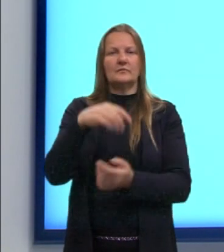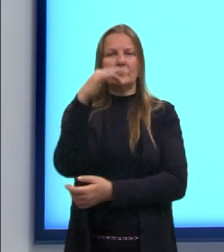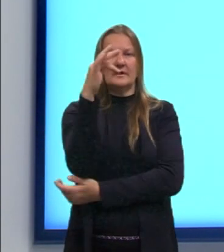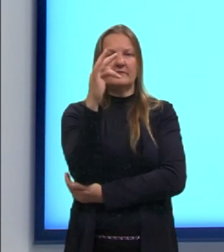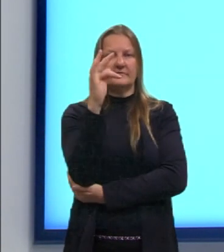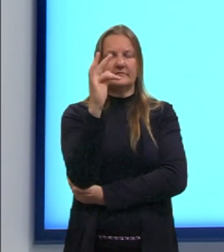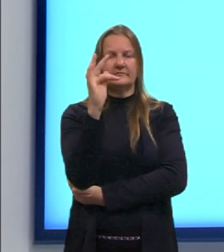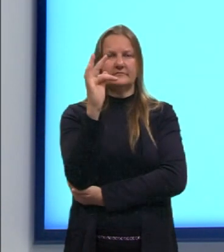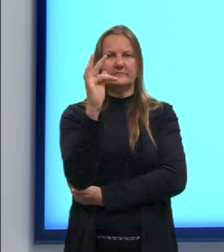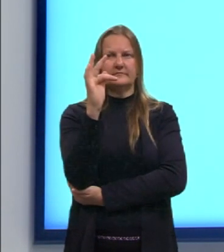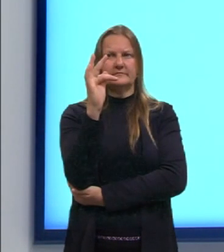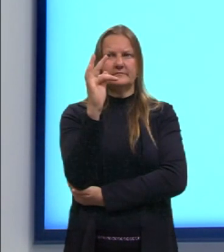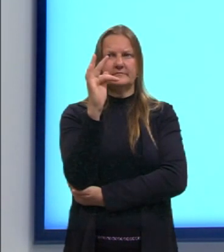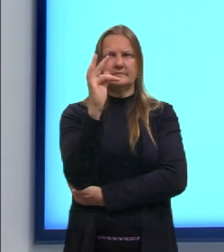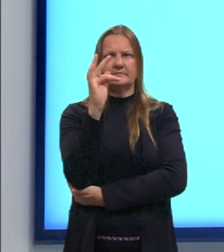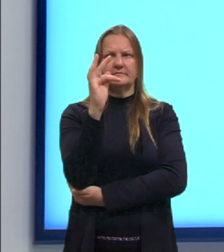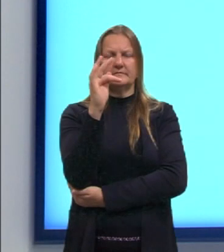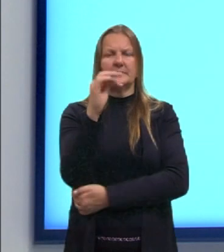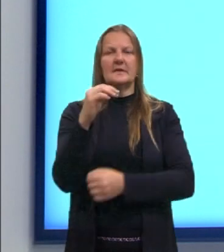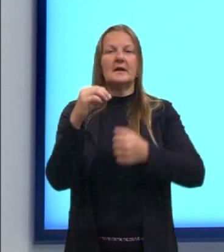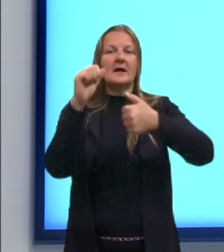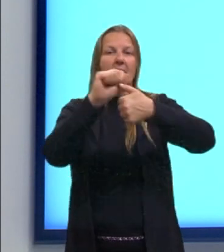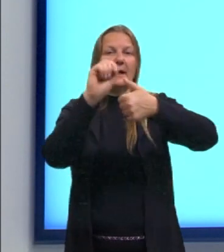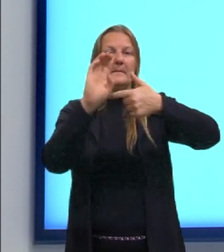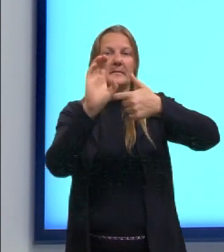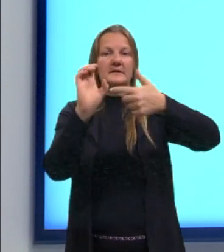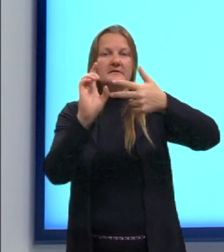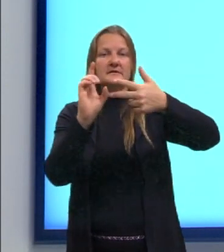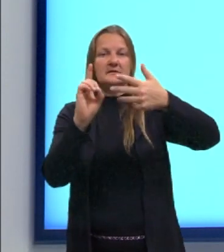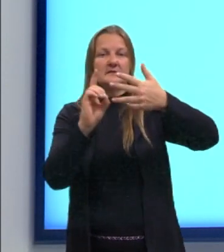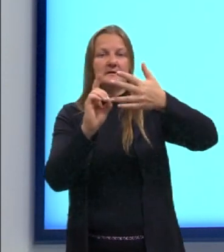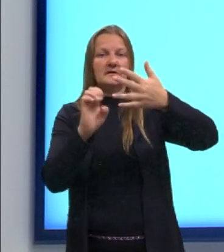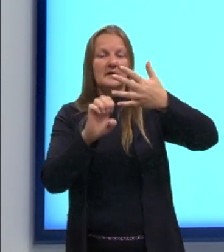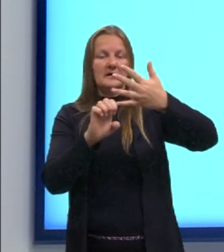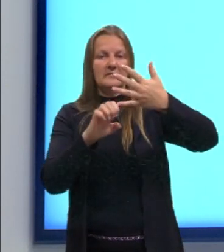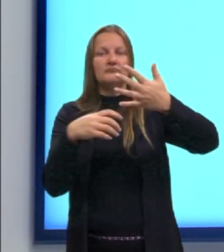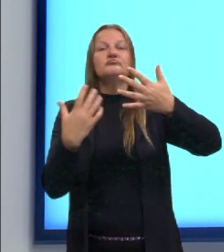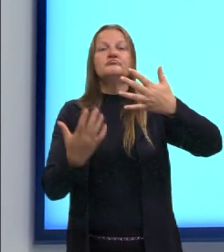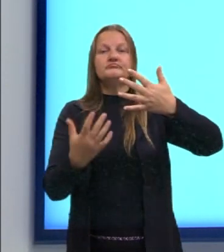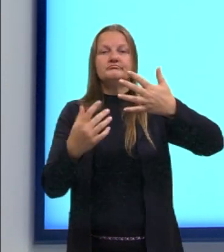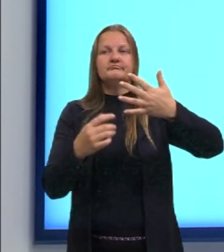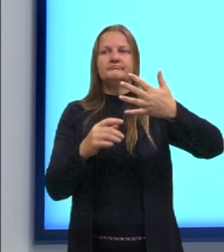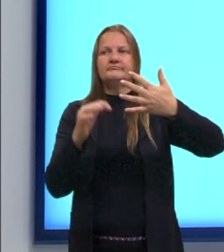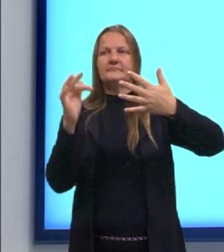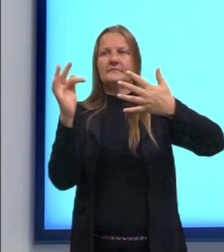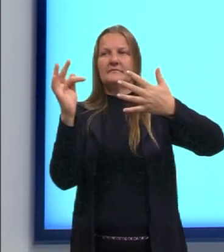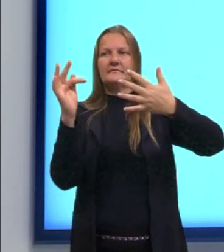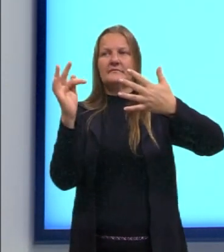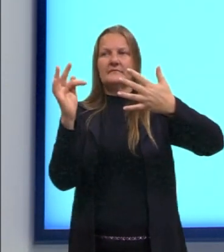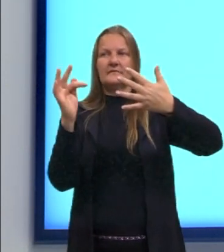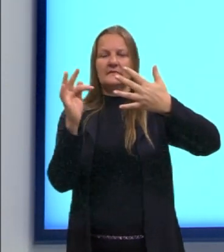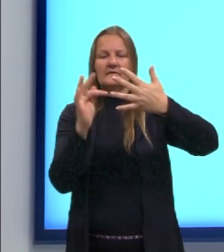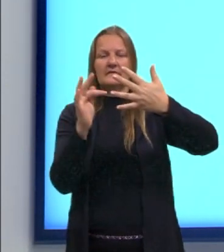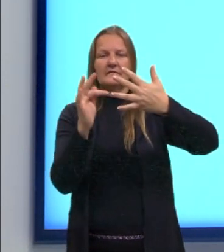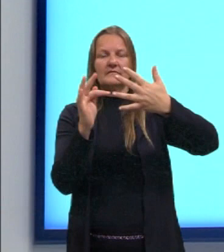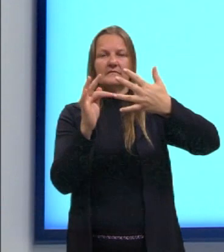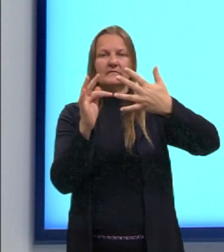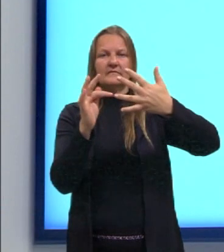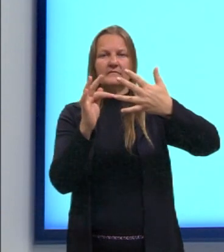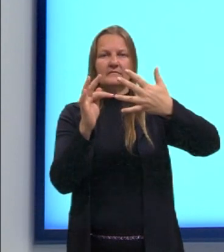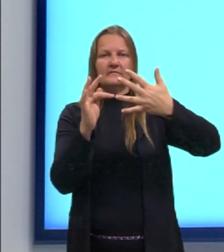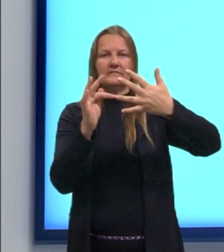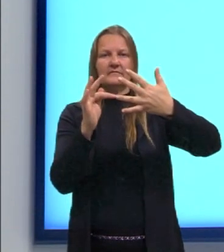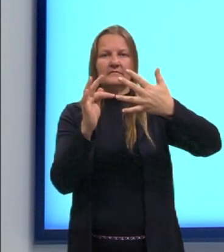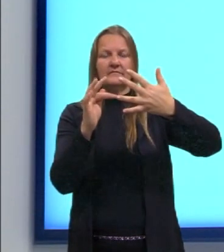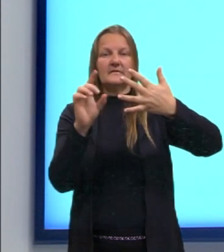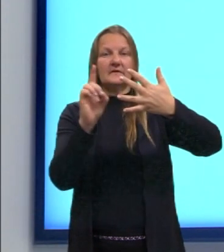F. Lá nas nossas alternativas, então, ali onde nós temos o ponto F, seria a letra D.